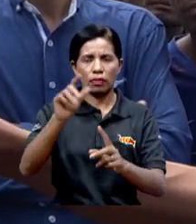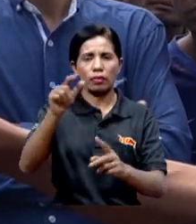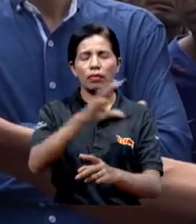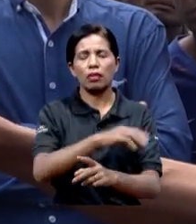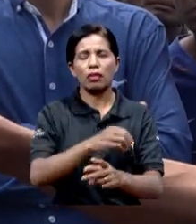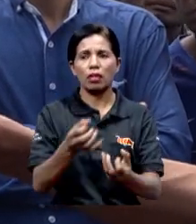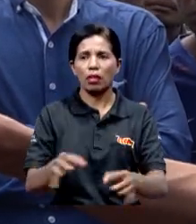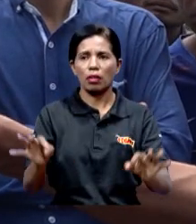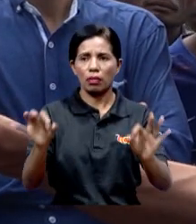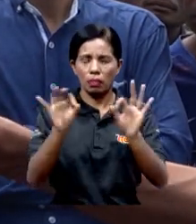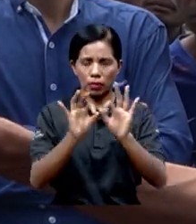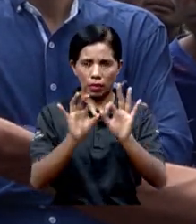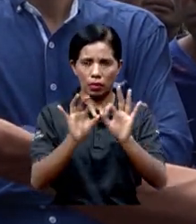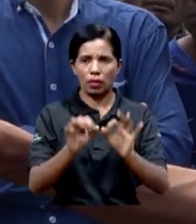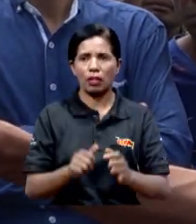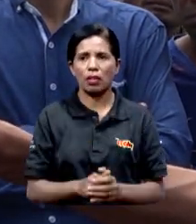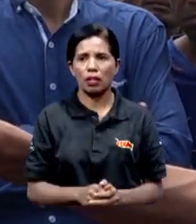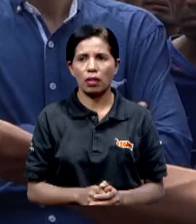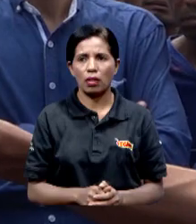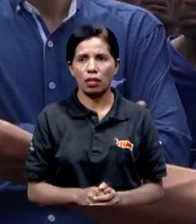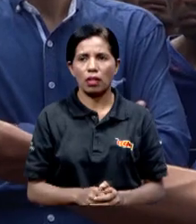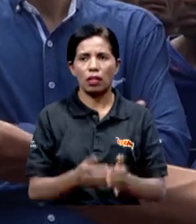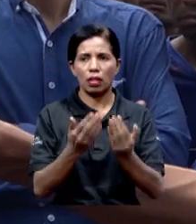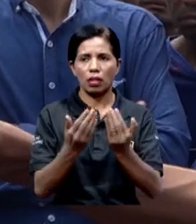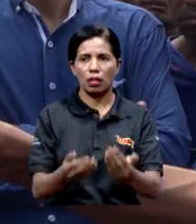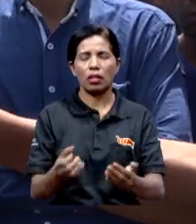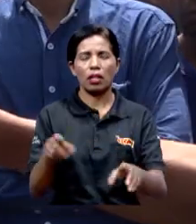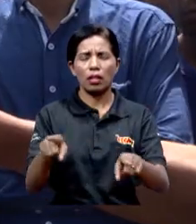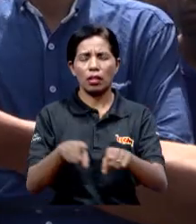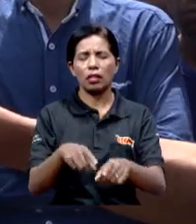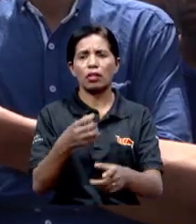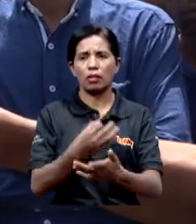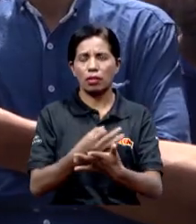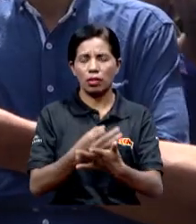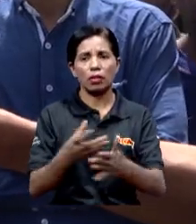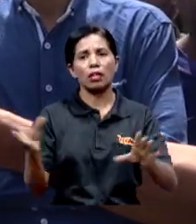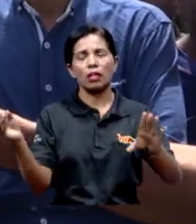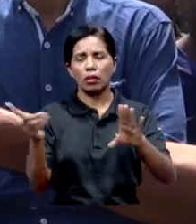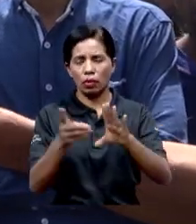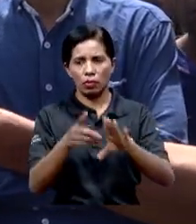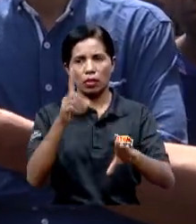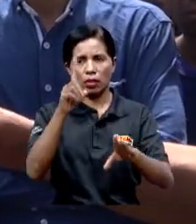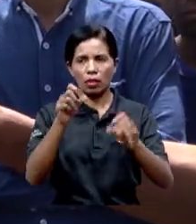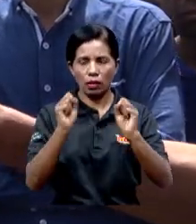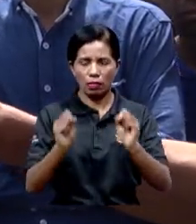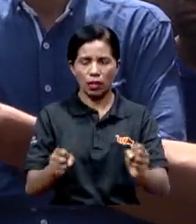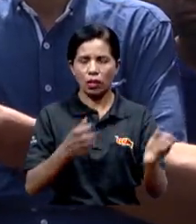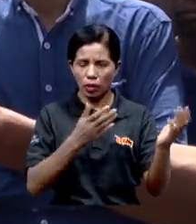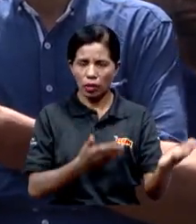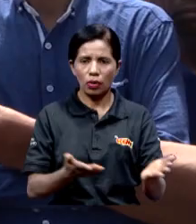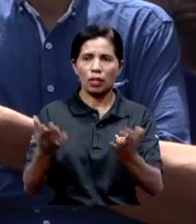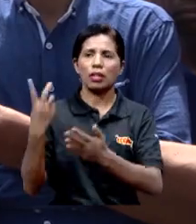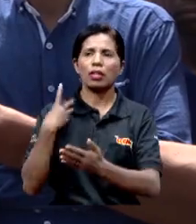ne importantíssimo. Bota ida ki tor. Anessa osamia lolos. Documento ida ne bebele guia ita lori